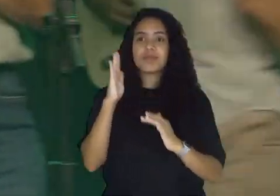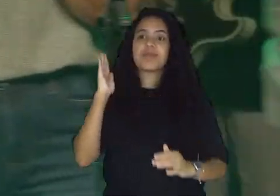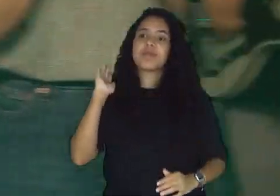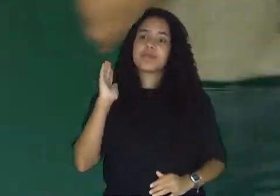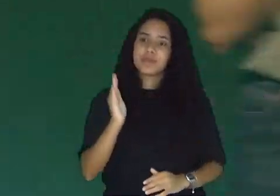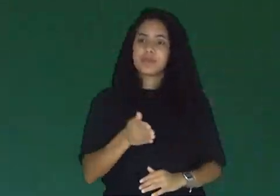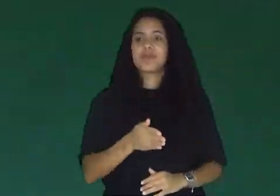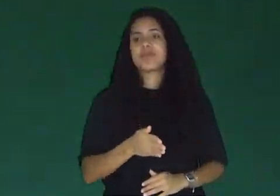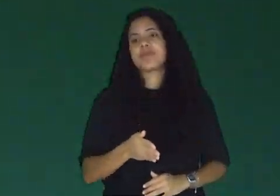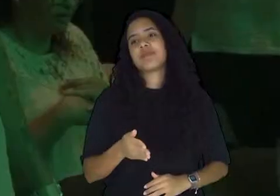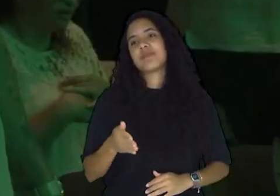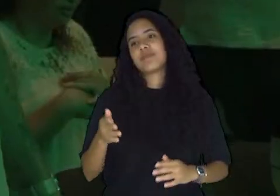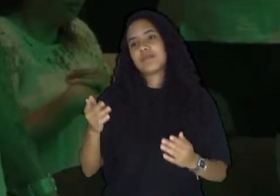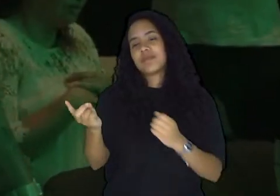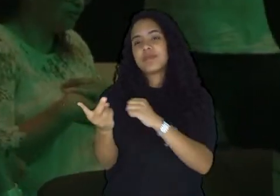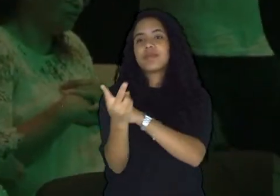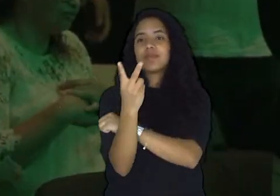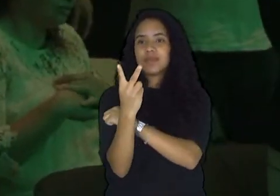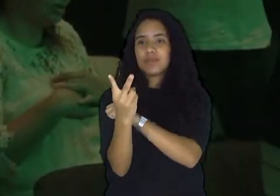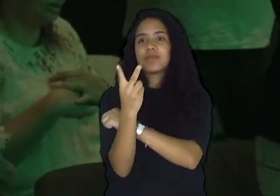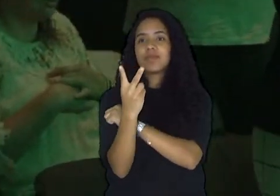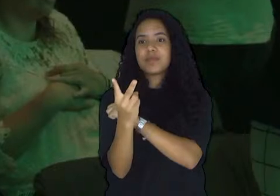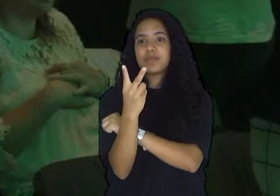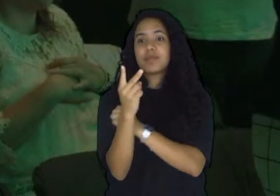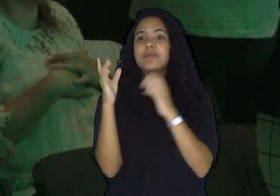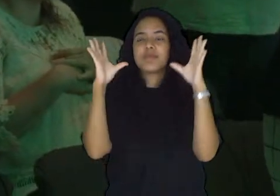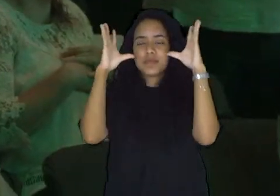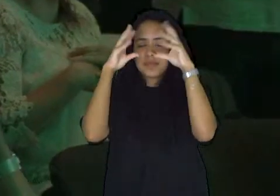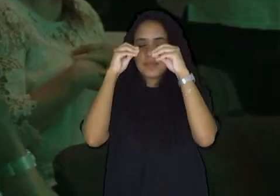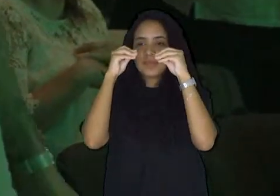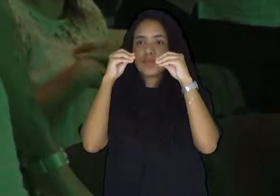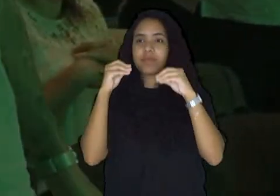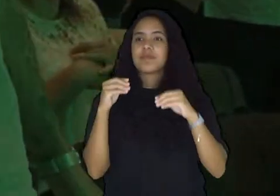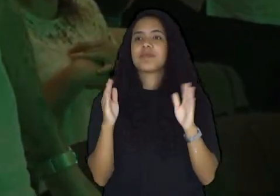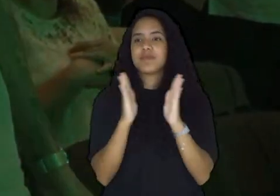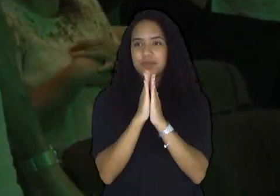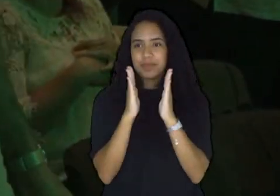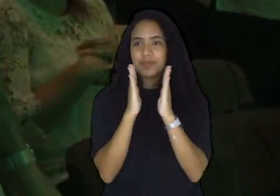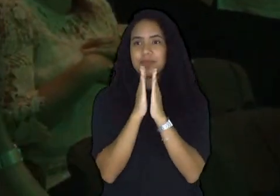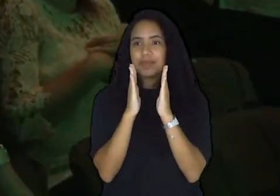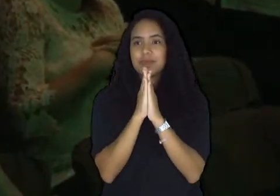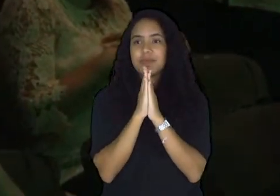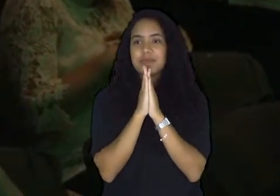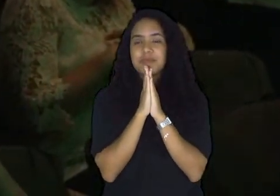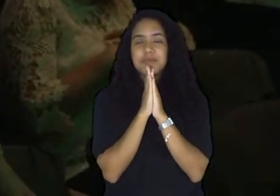de Jesus. Feche os seus olhos e faça essa oração.